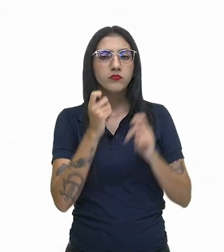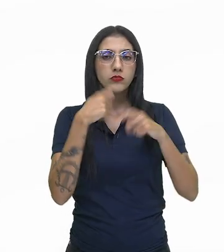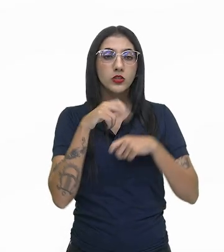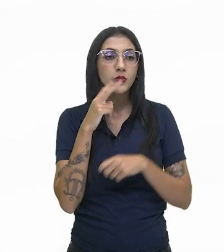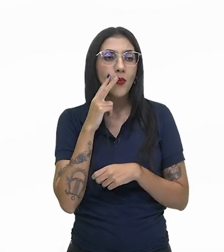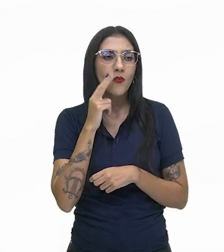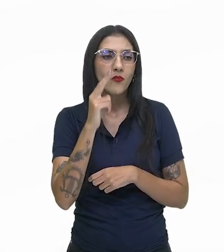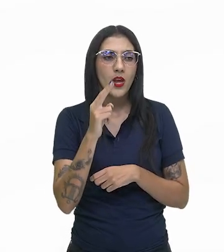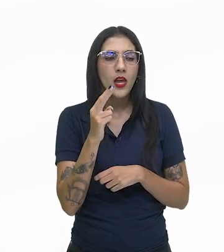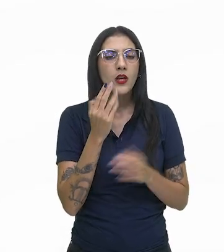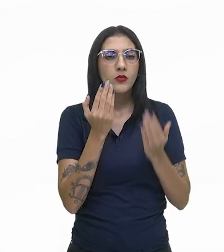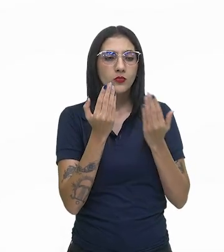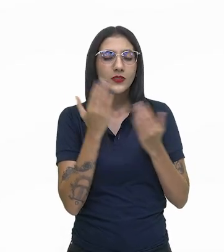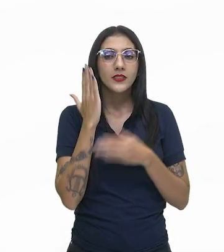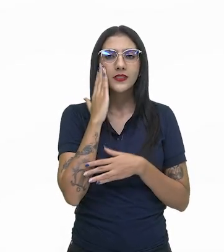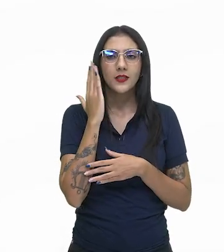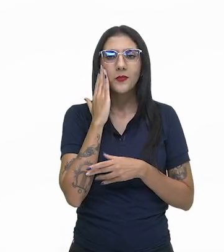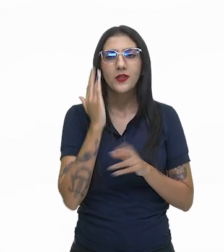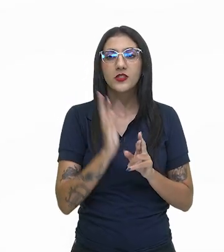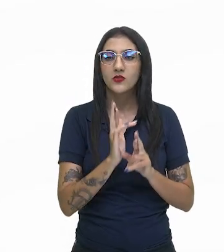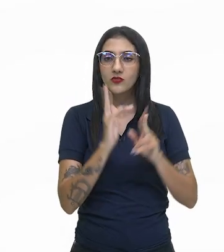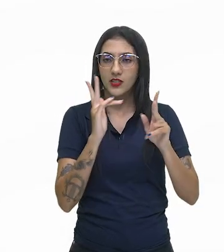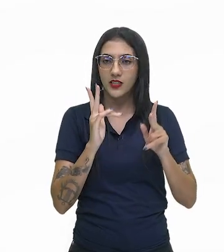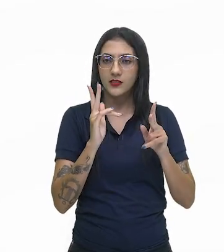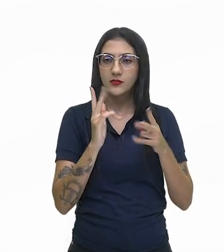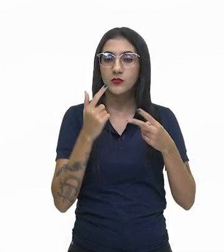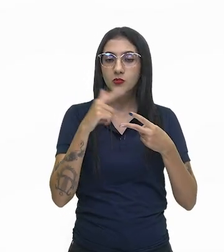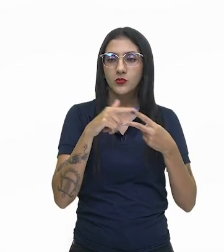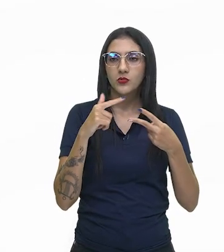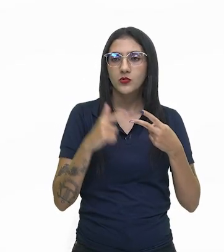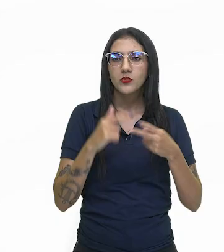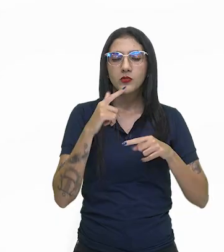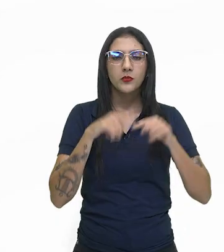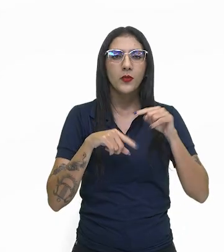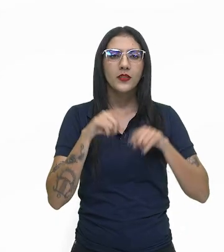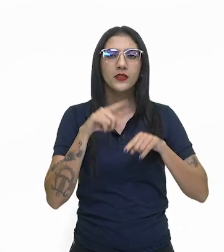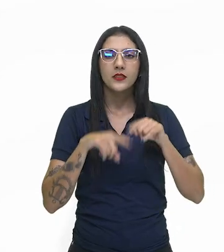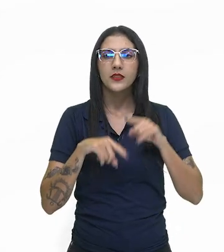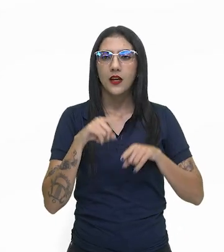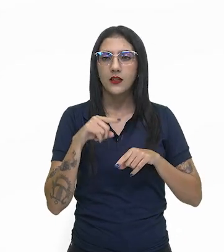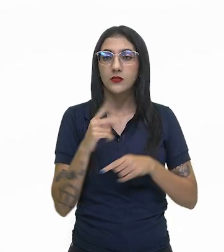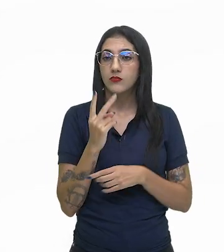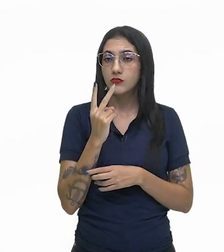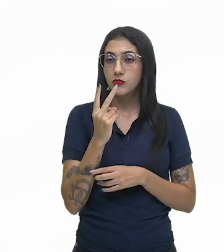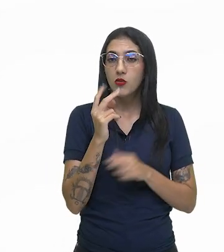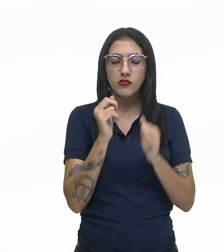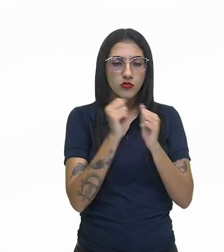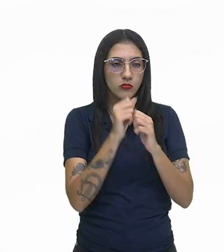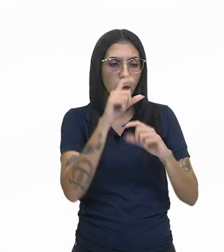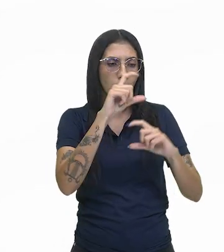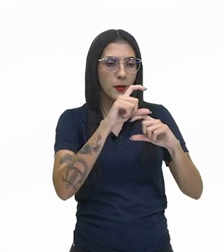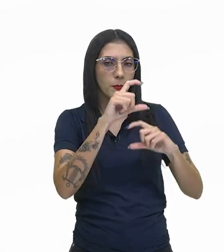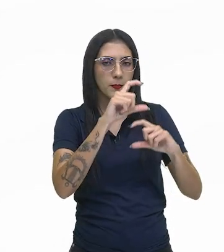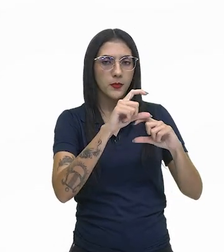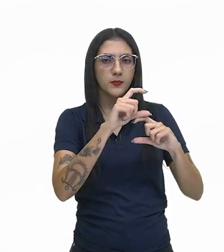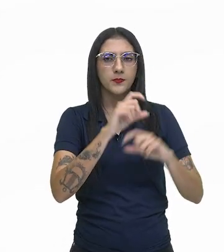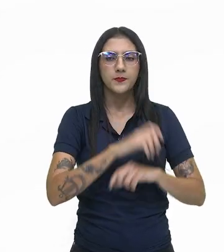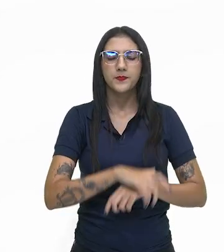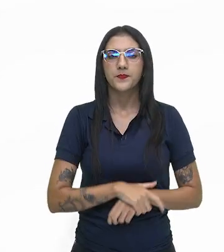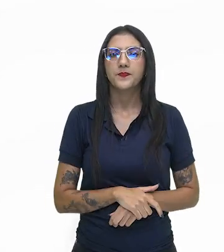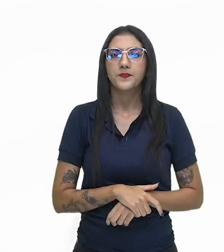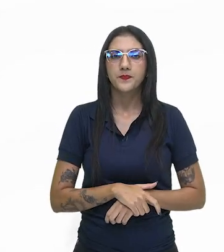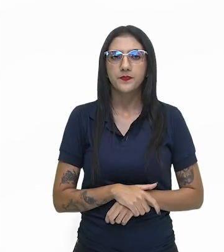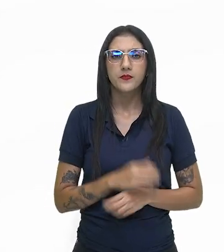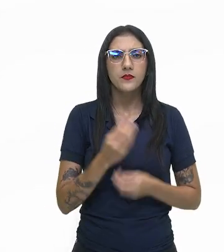ver fases, né? Geralmente não, elas precisam ser bifásicas, tá? E